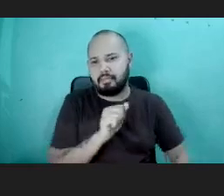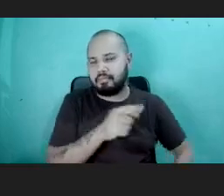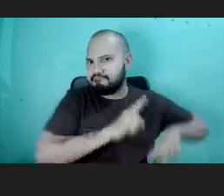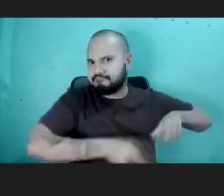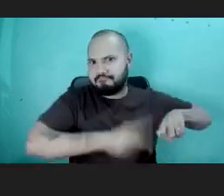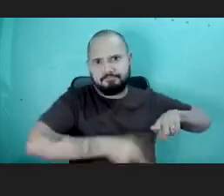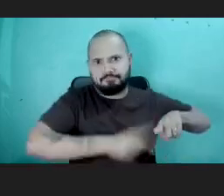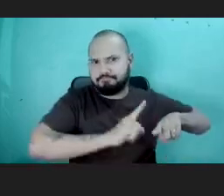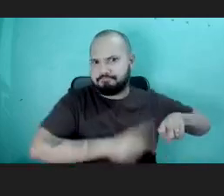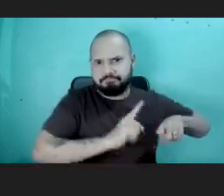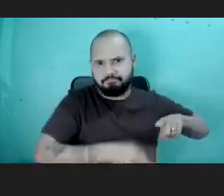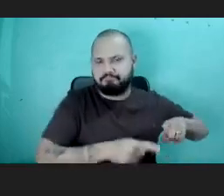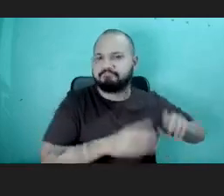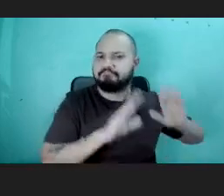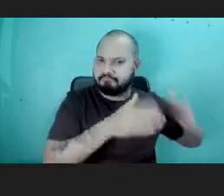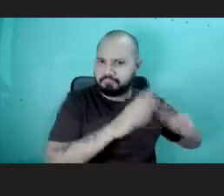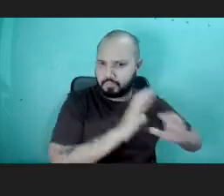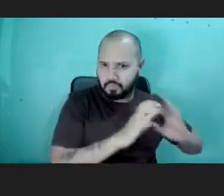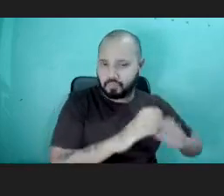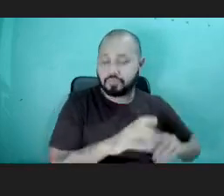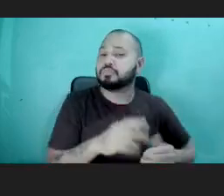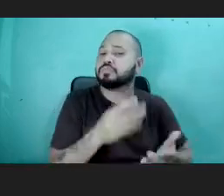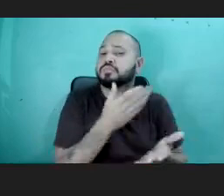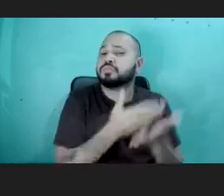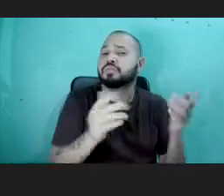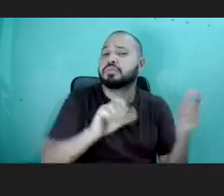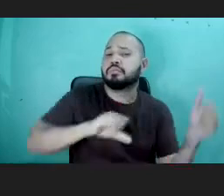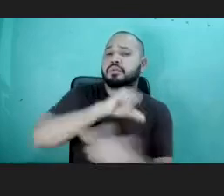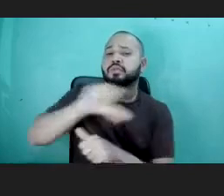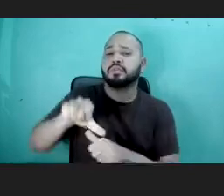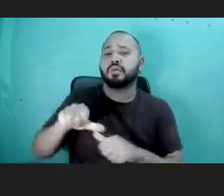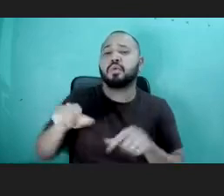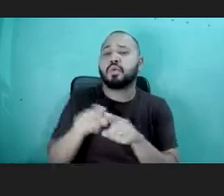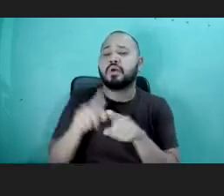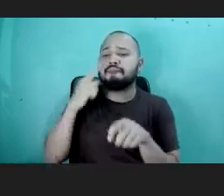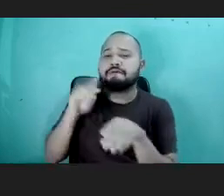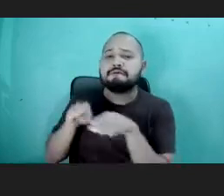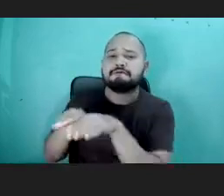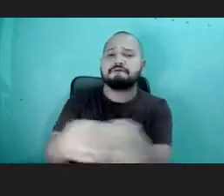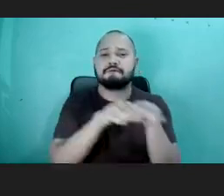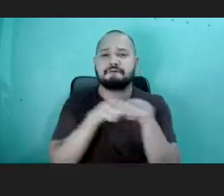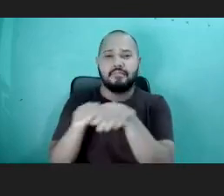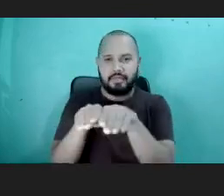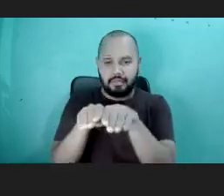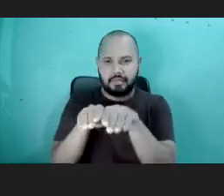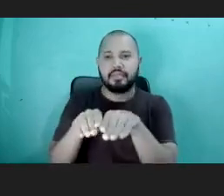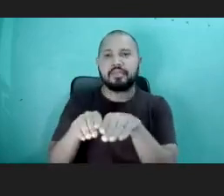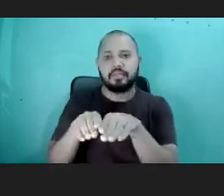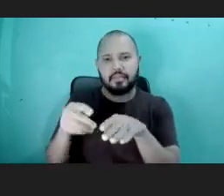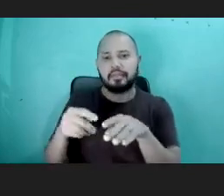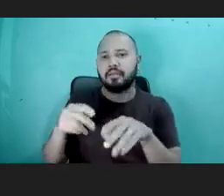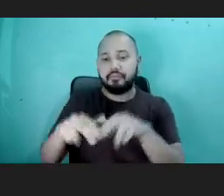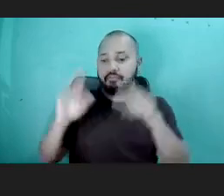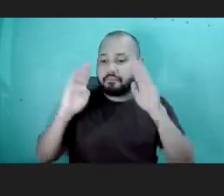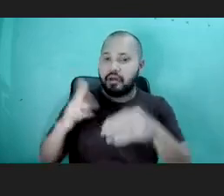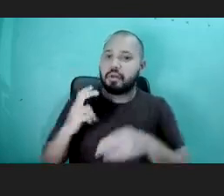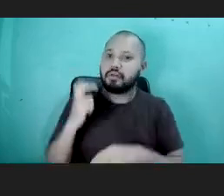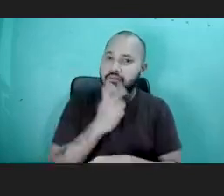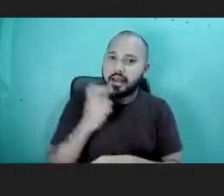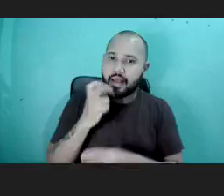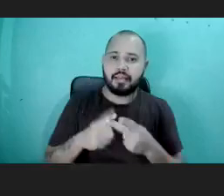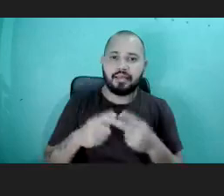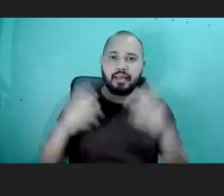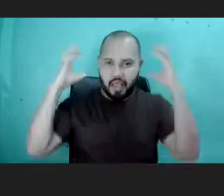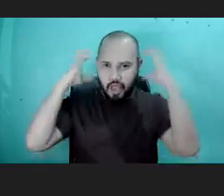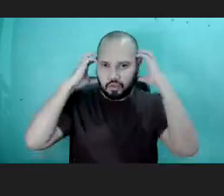para se comunicar, e passaram a ser submetidas a processos de normalização, que eram voltados à fala e à audição.